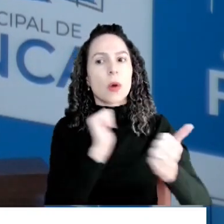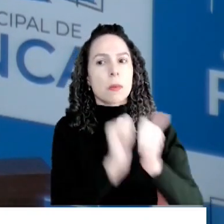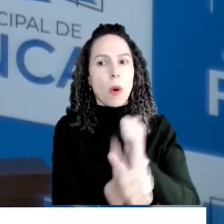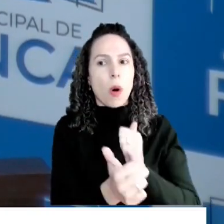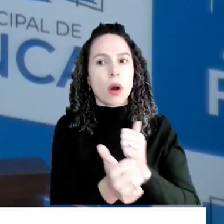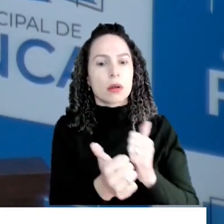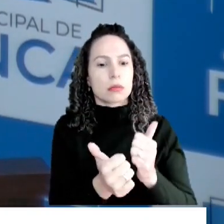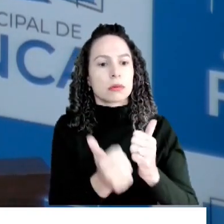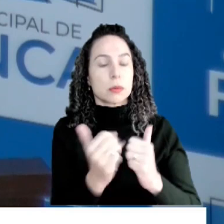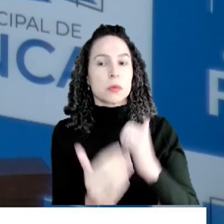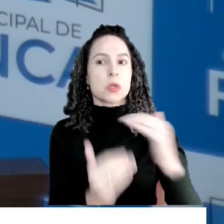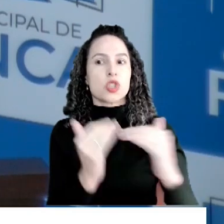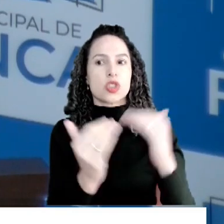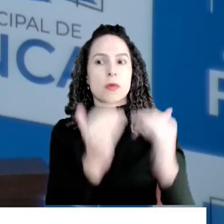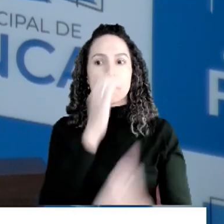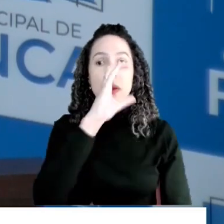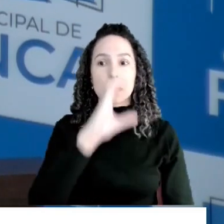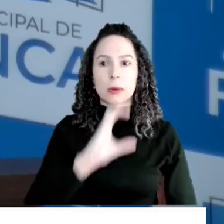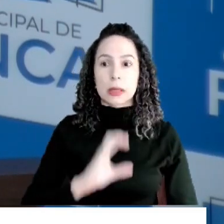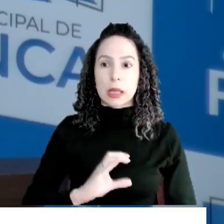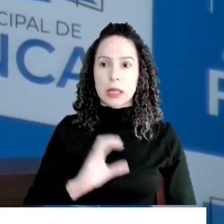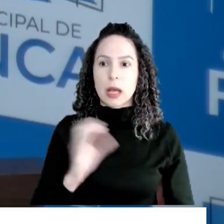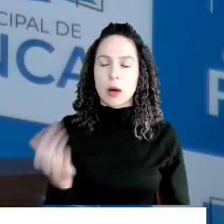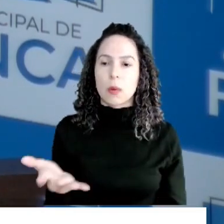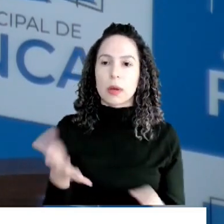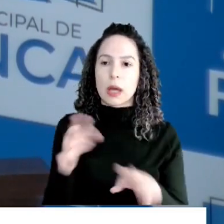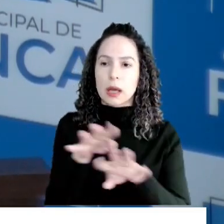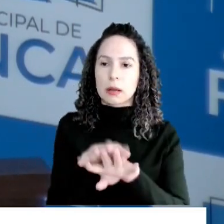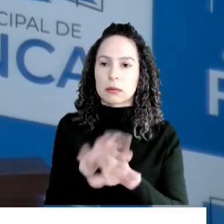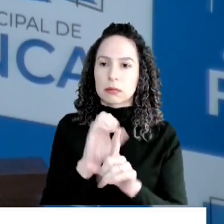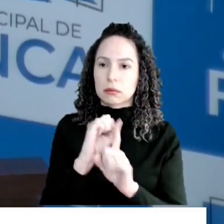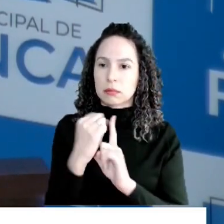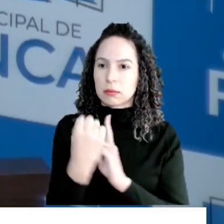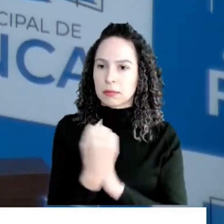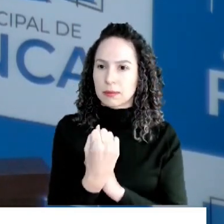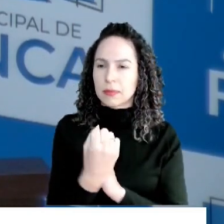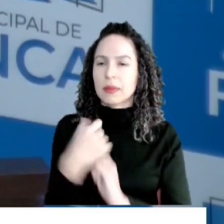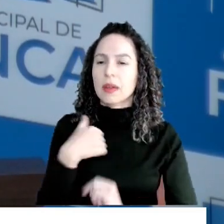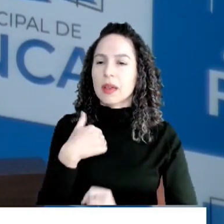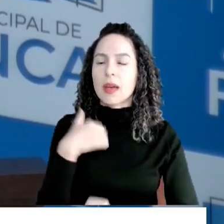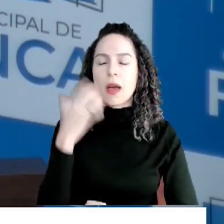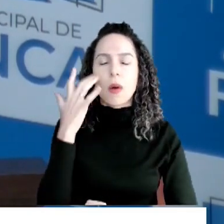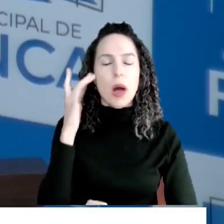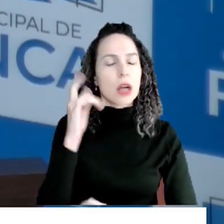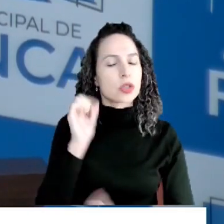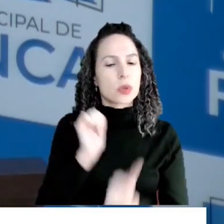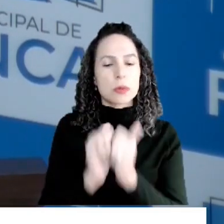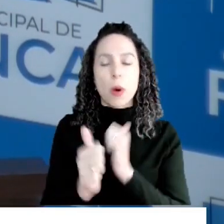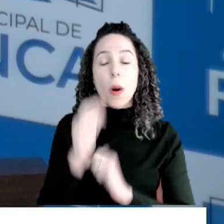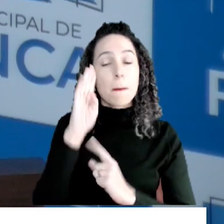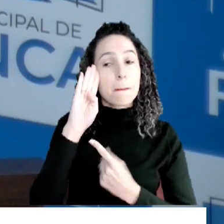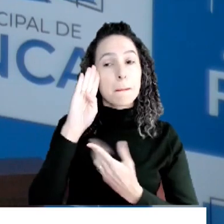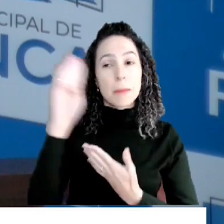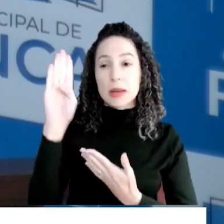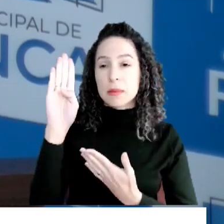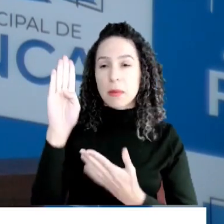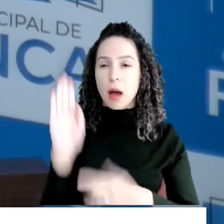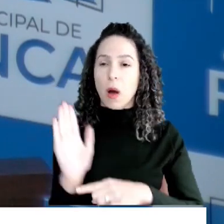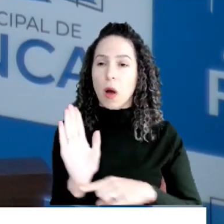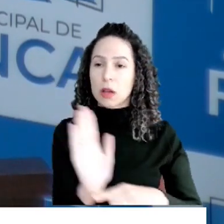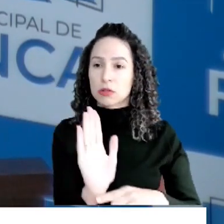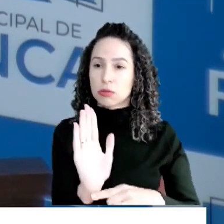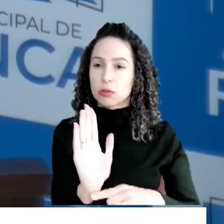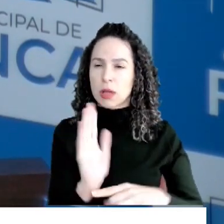cidadão e a inclusão social. E eu considero o esporte a principal ferramenta com a capacidade, além